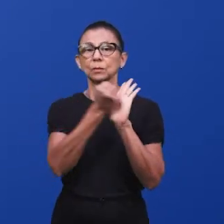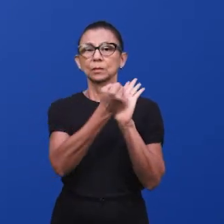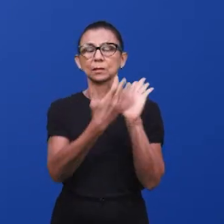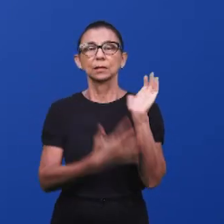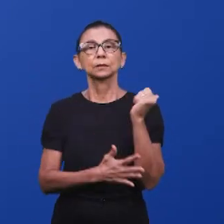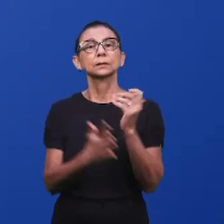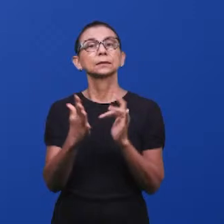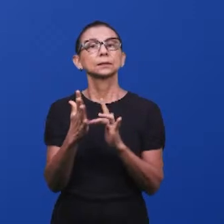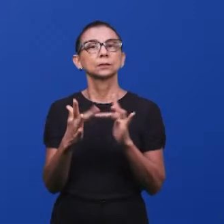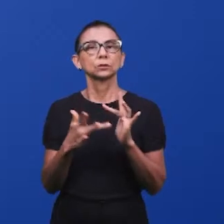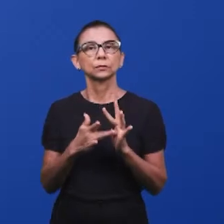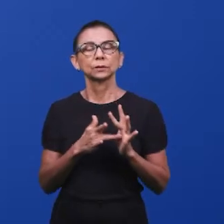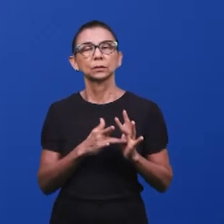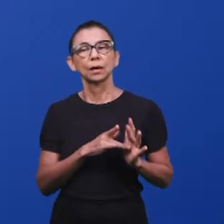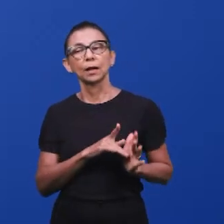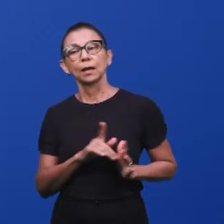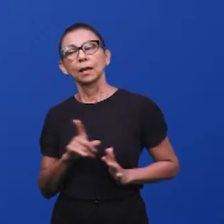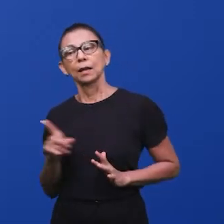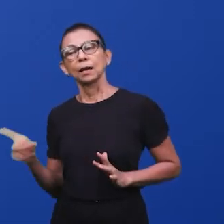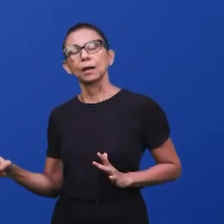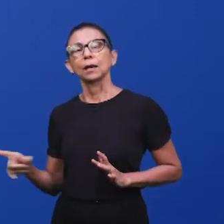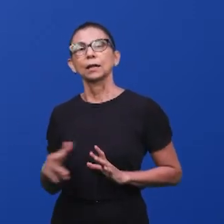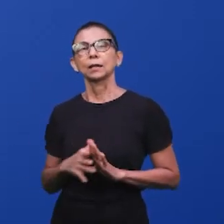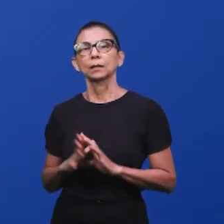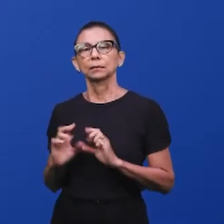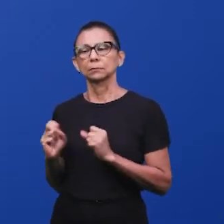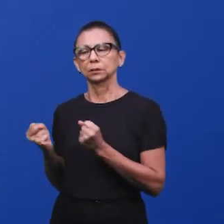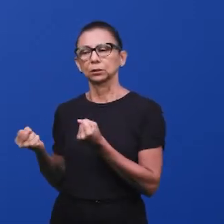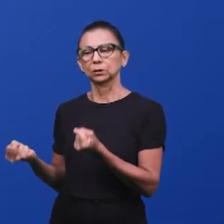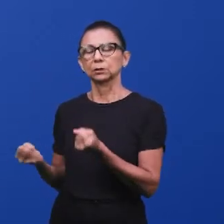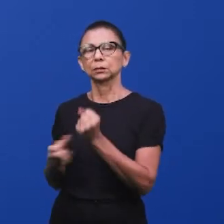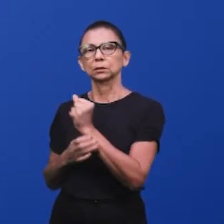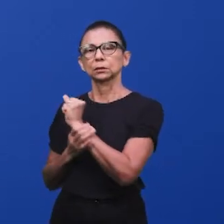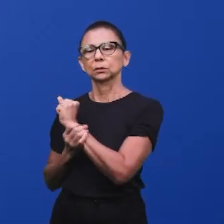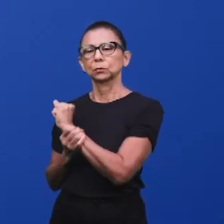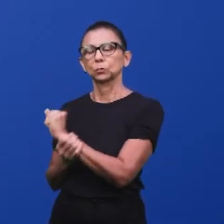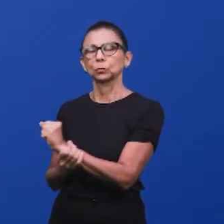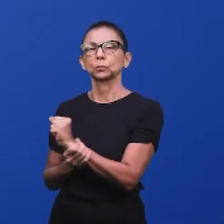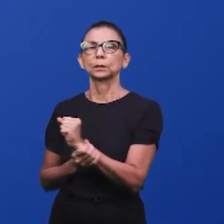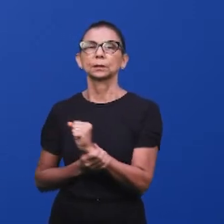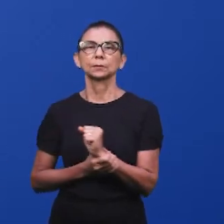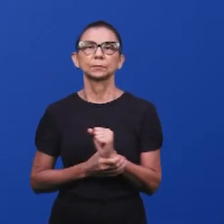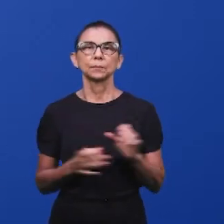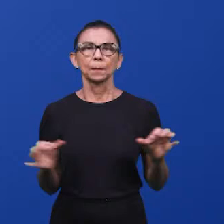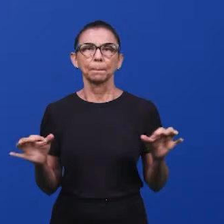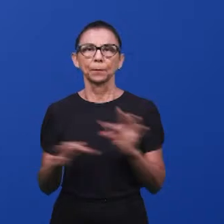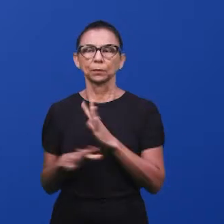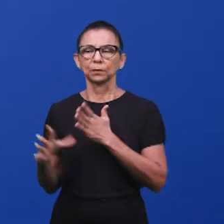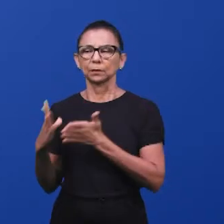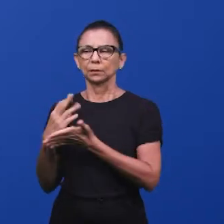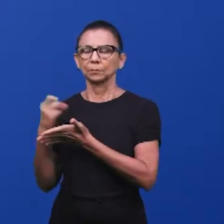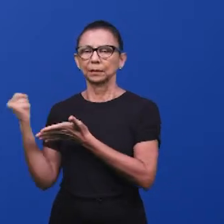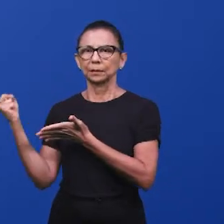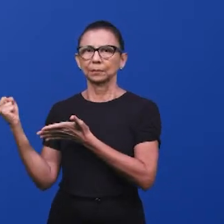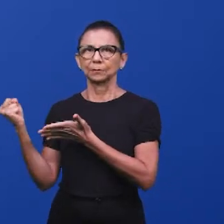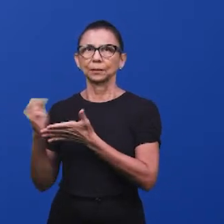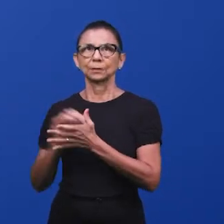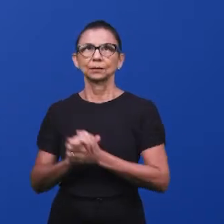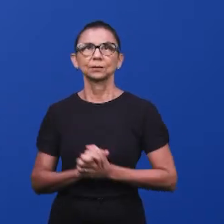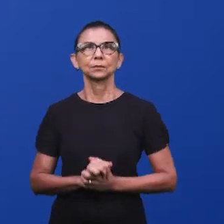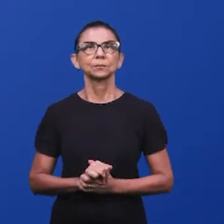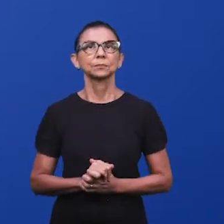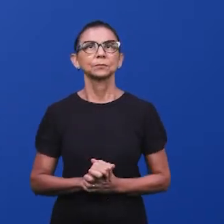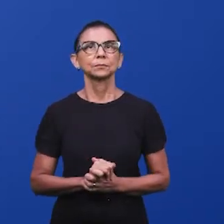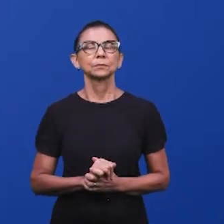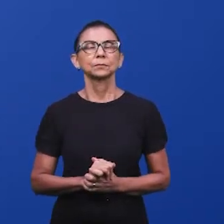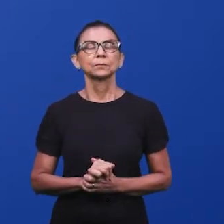Jesus. E por esse poder ela está revestida e caminha pronta para o seu arrebatamento. A